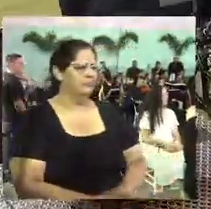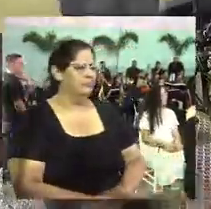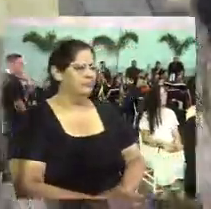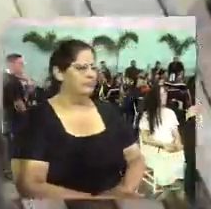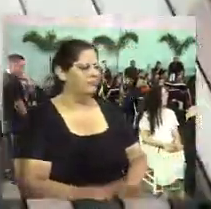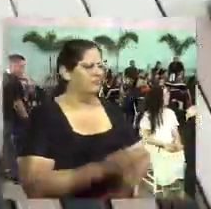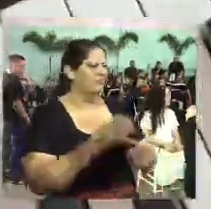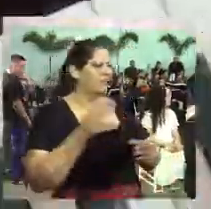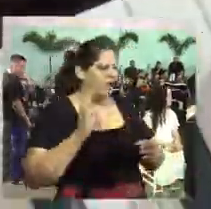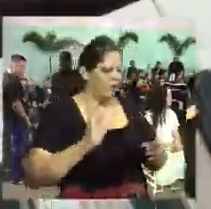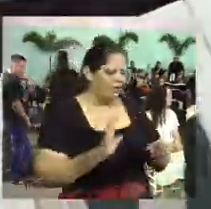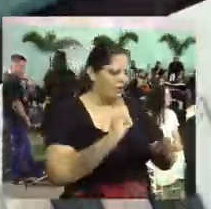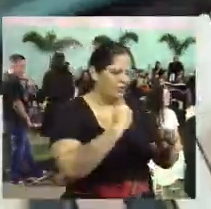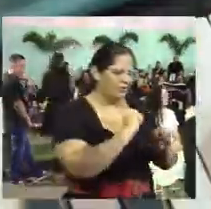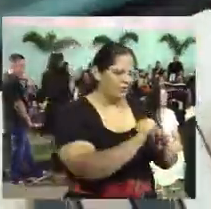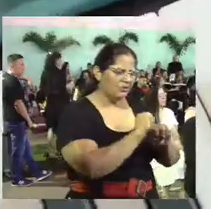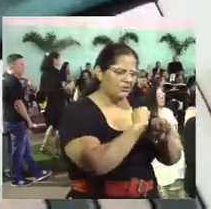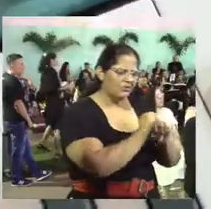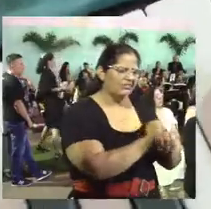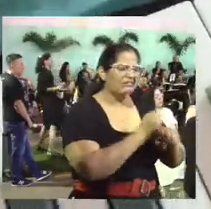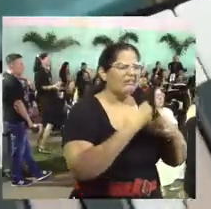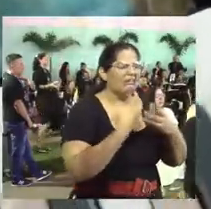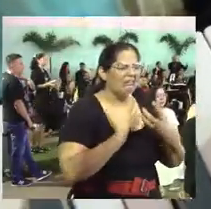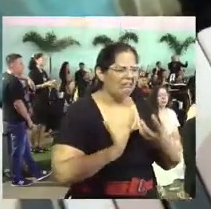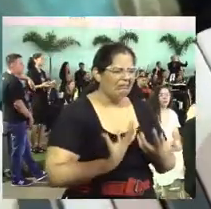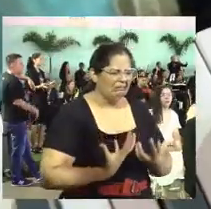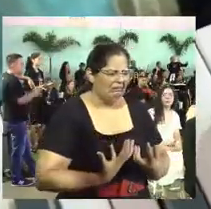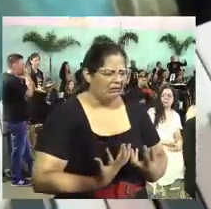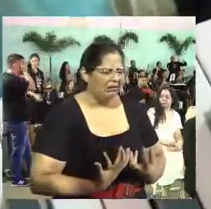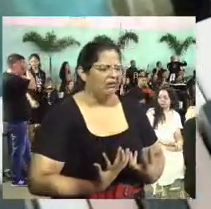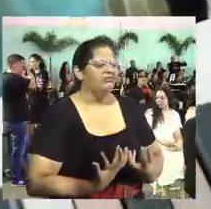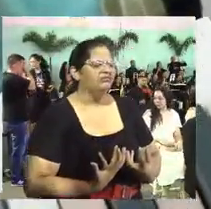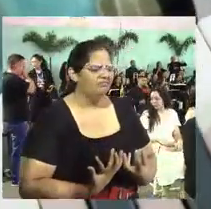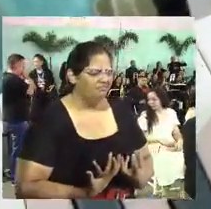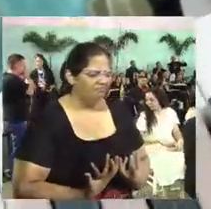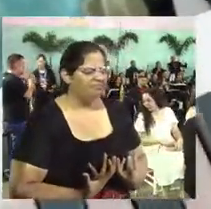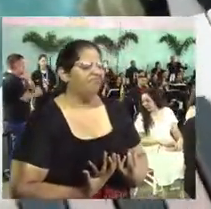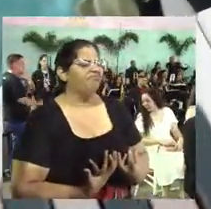micose parando sem força